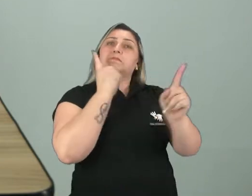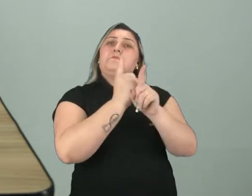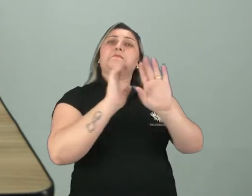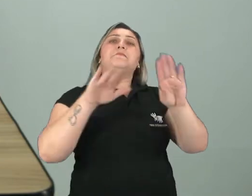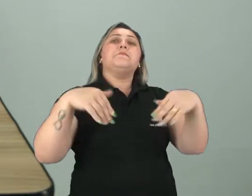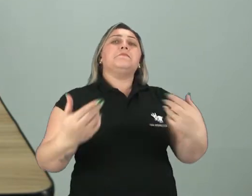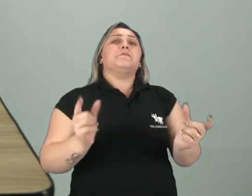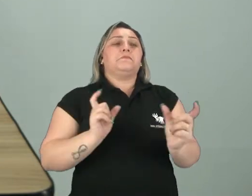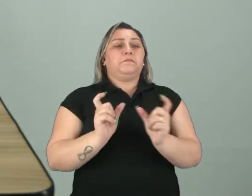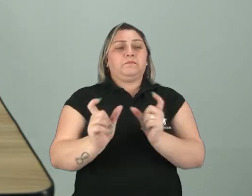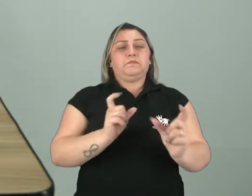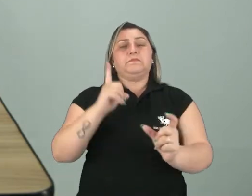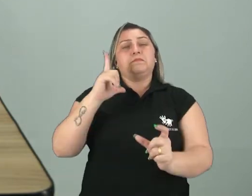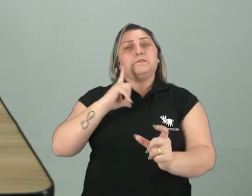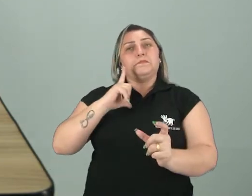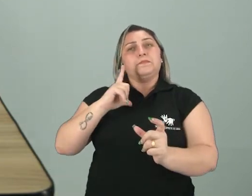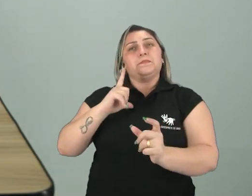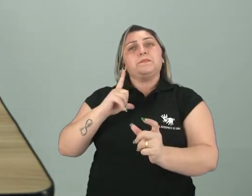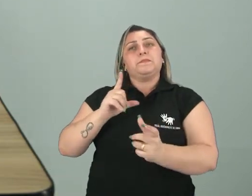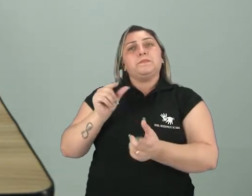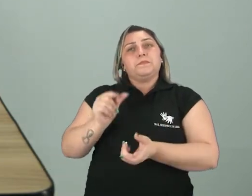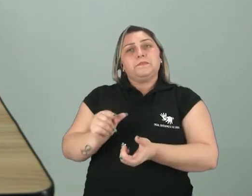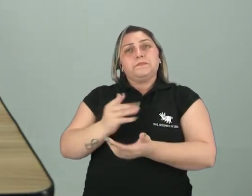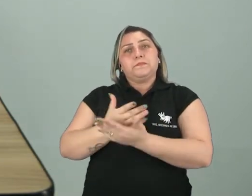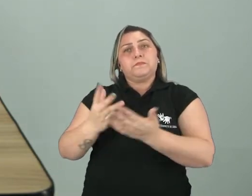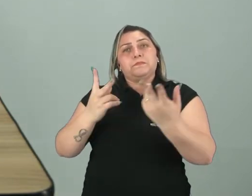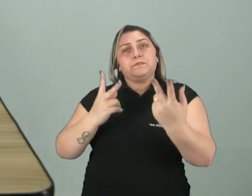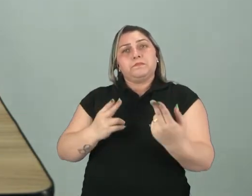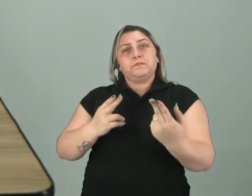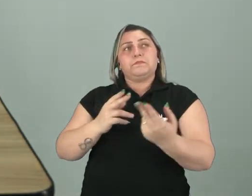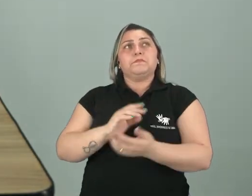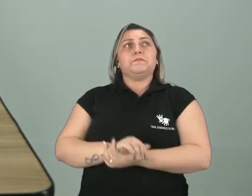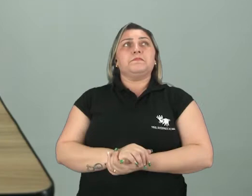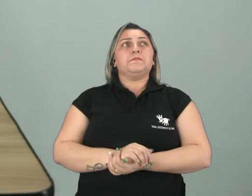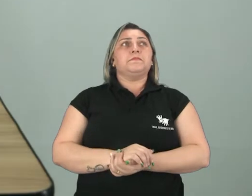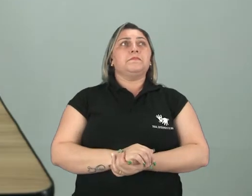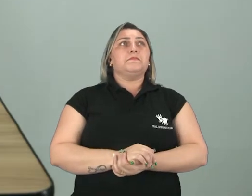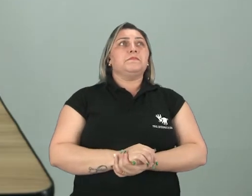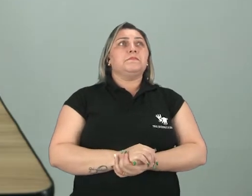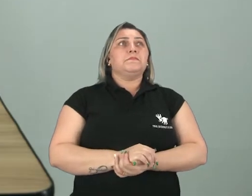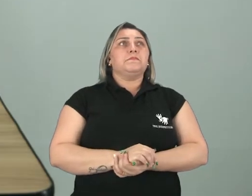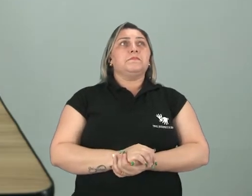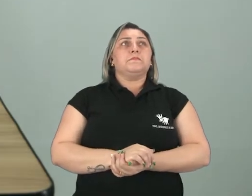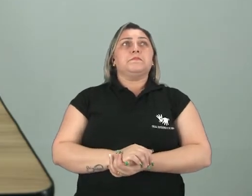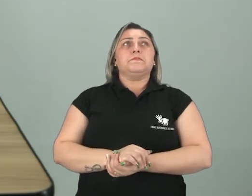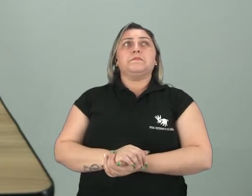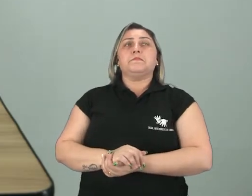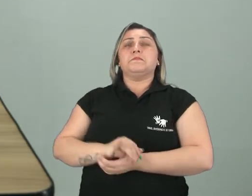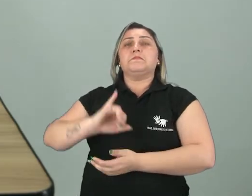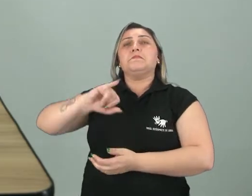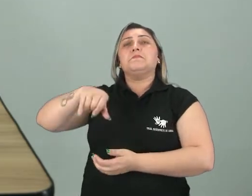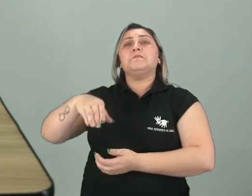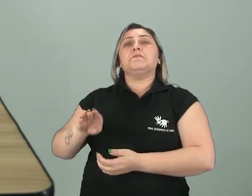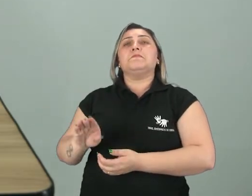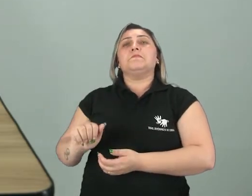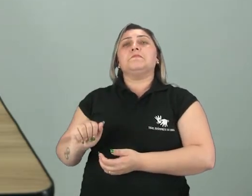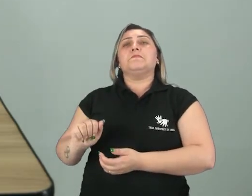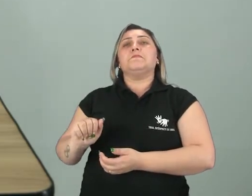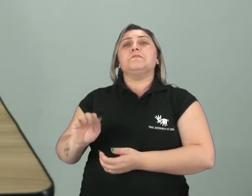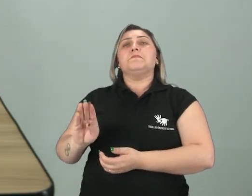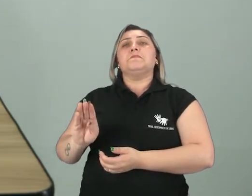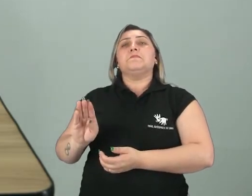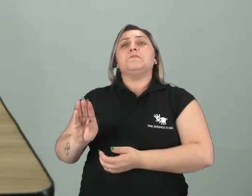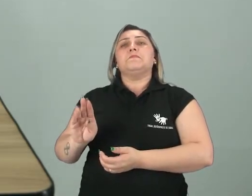quais são essas palavras que tem os sons iniciais iguais vamos para a primeira palavra